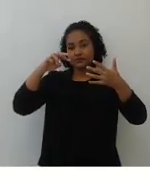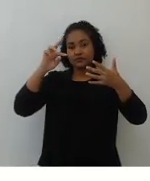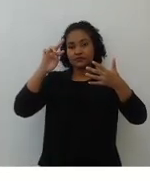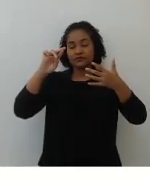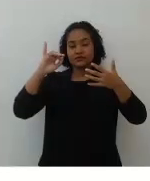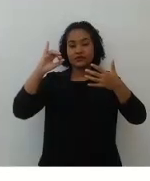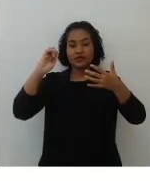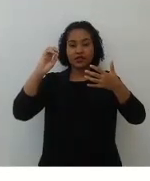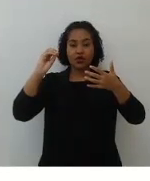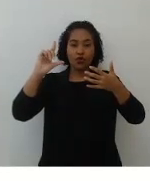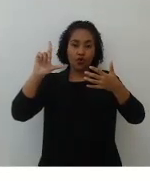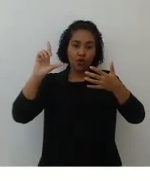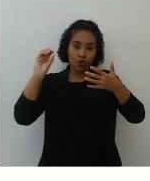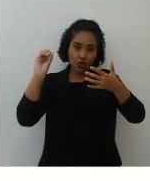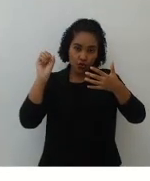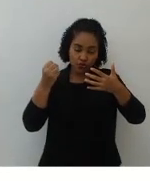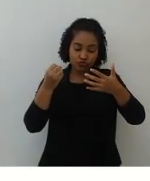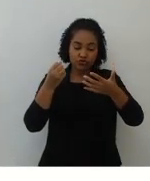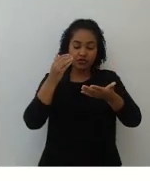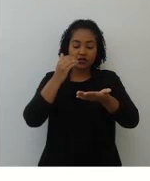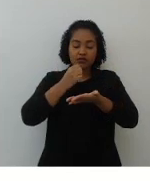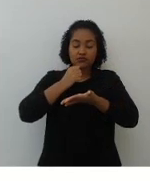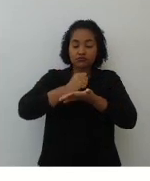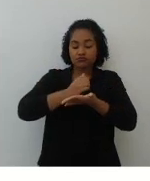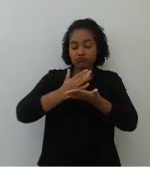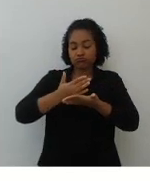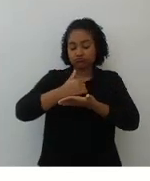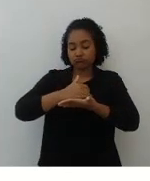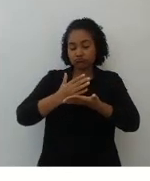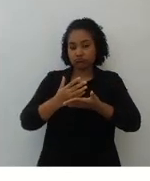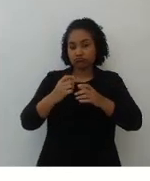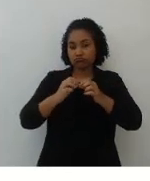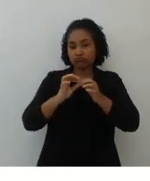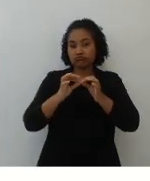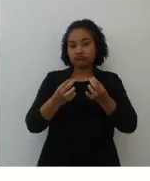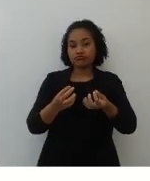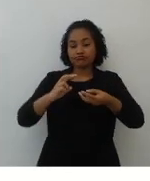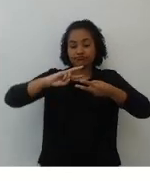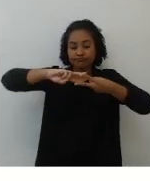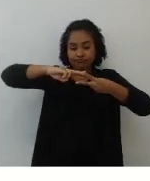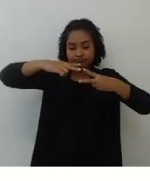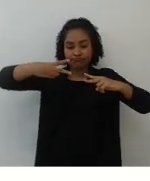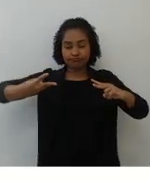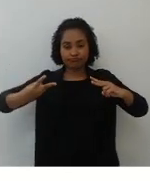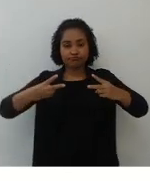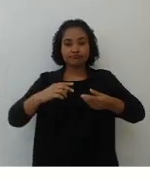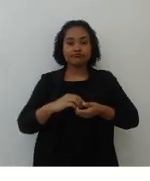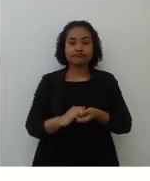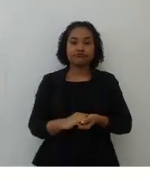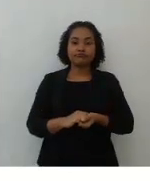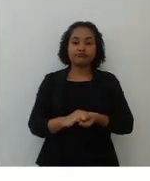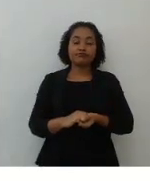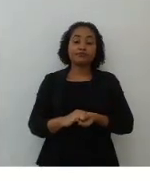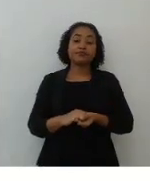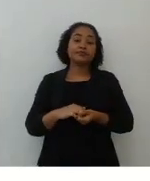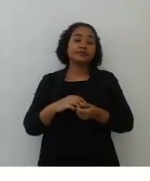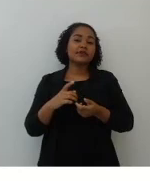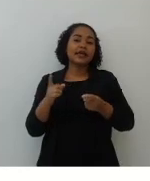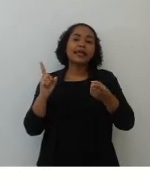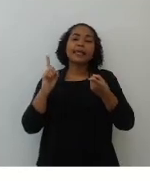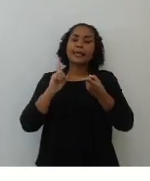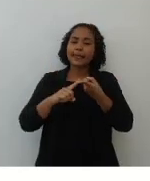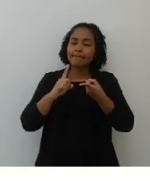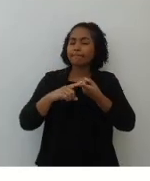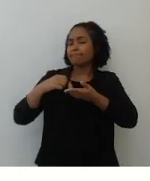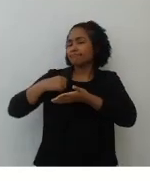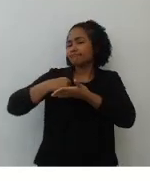eles já atuam no processo de divisão celular, ele apoia o processo de divisão celular e também ele